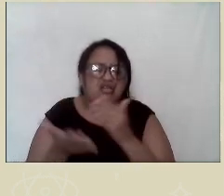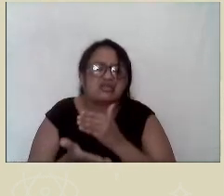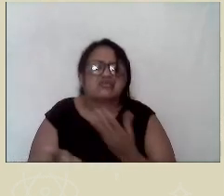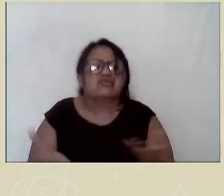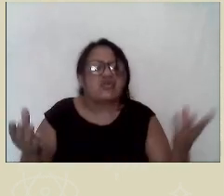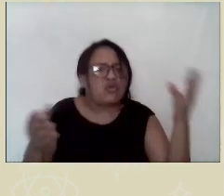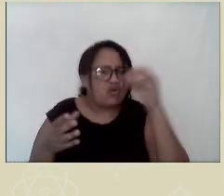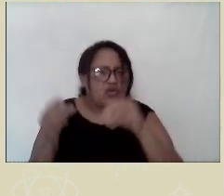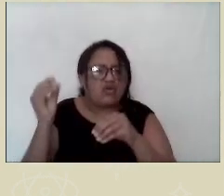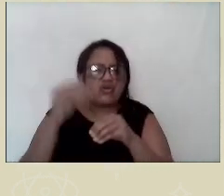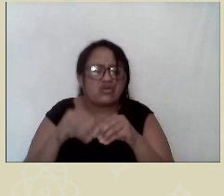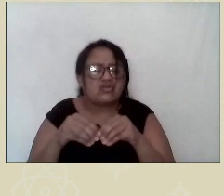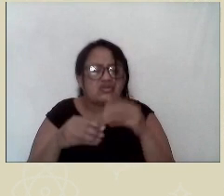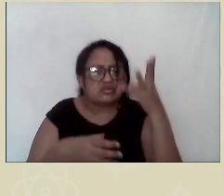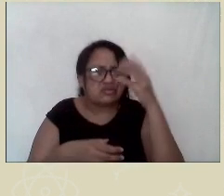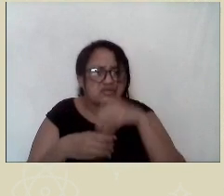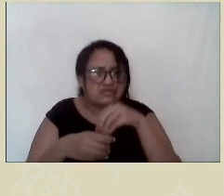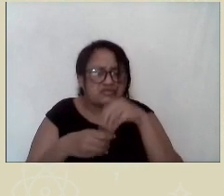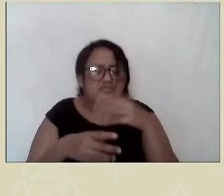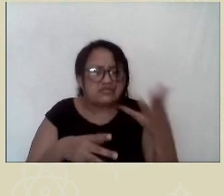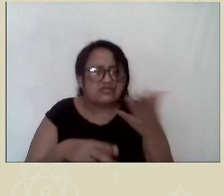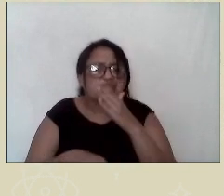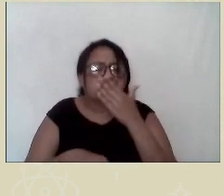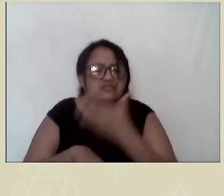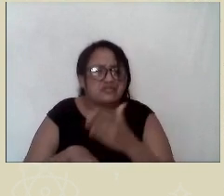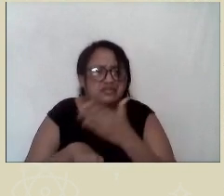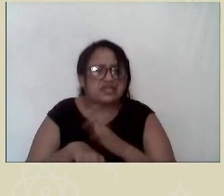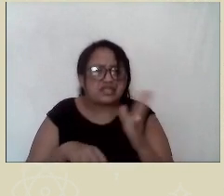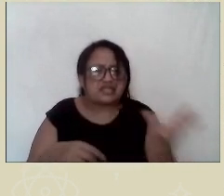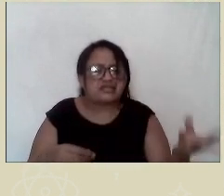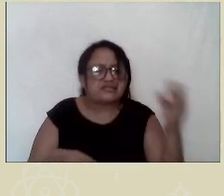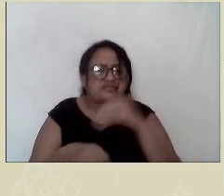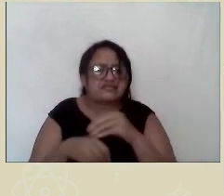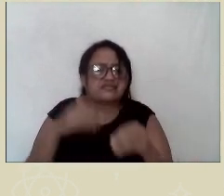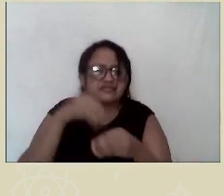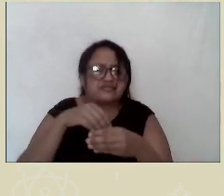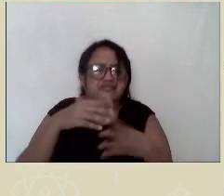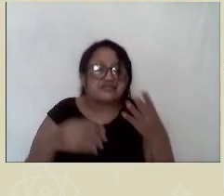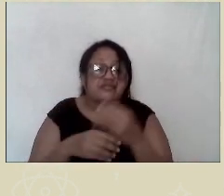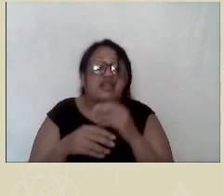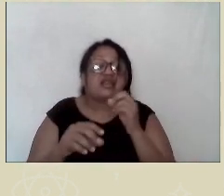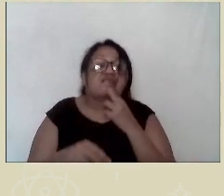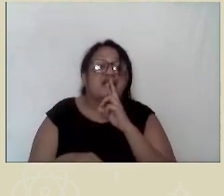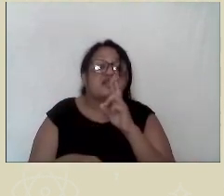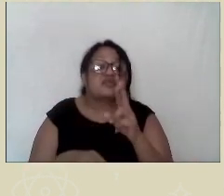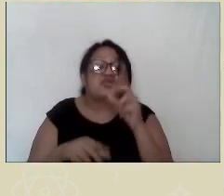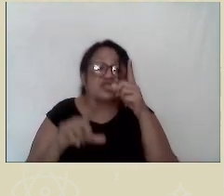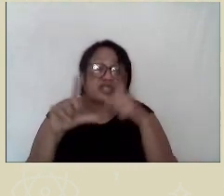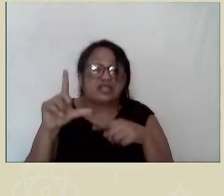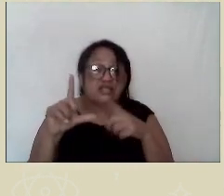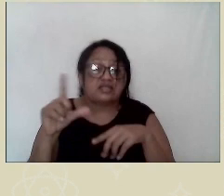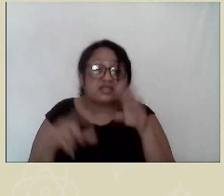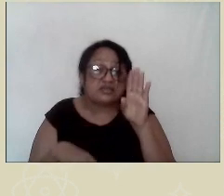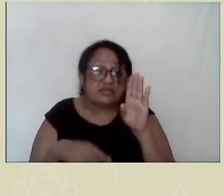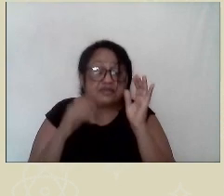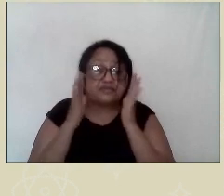eles implementaram essas políticas tá então a resposta aqui é a letra B